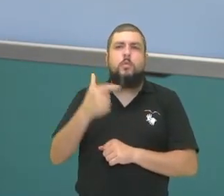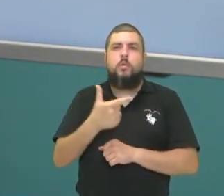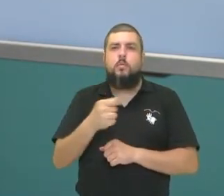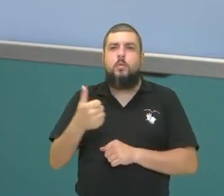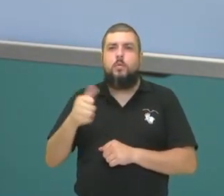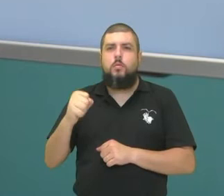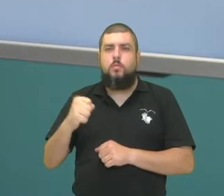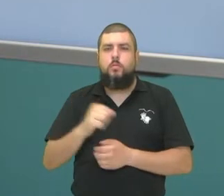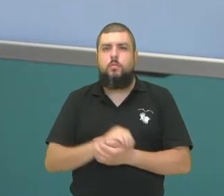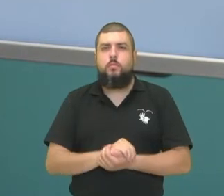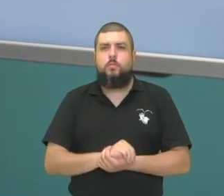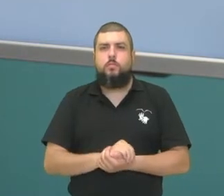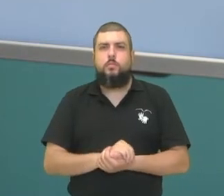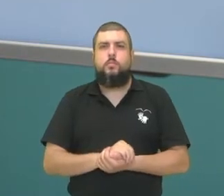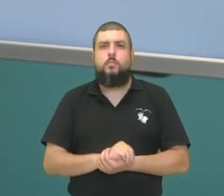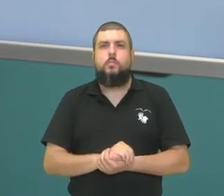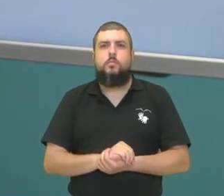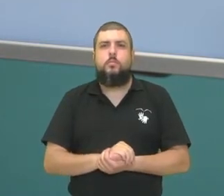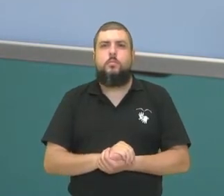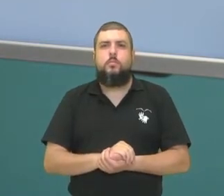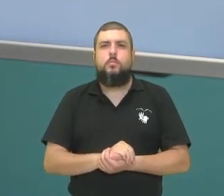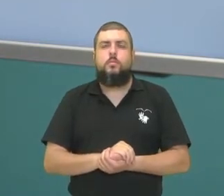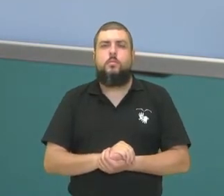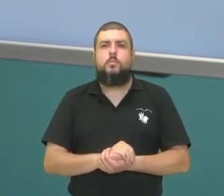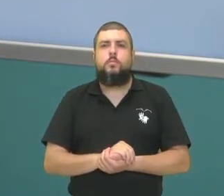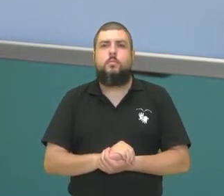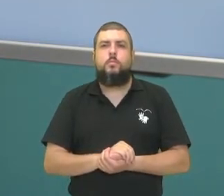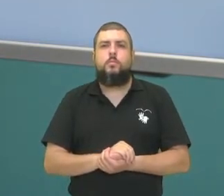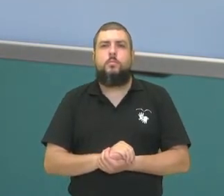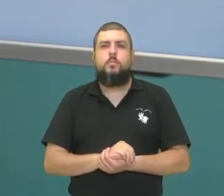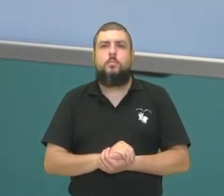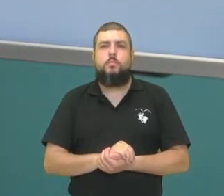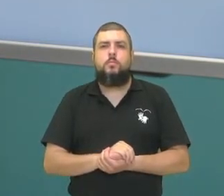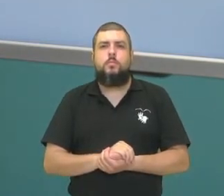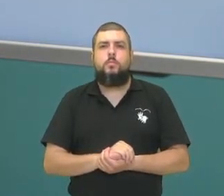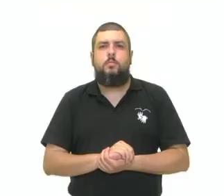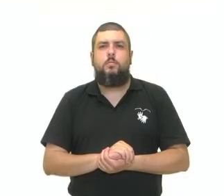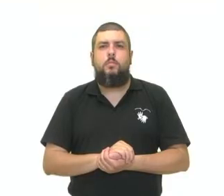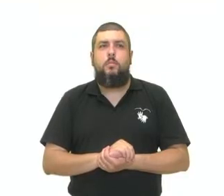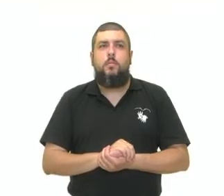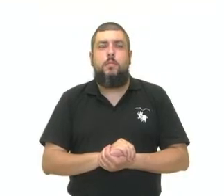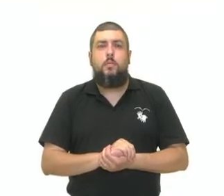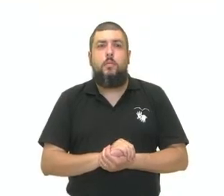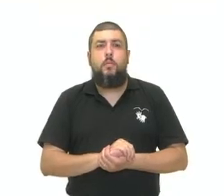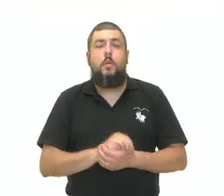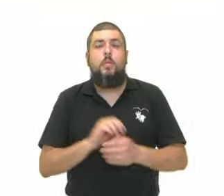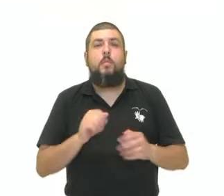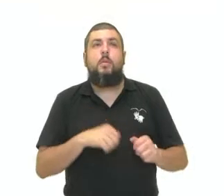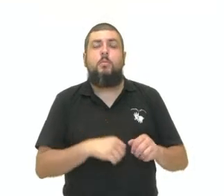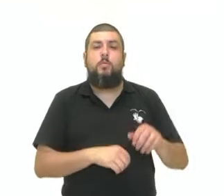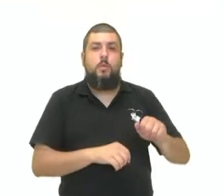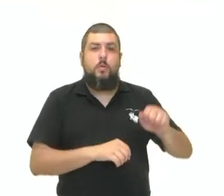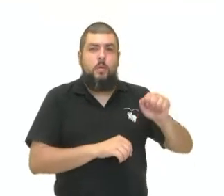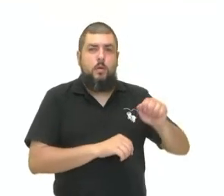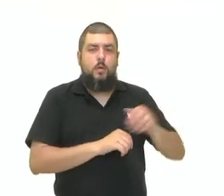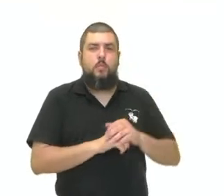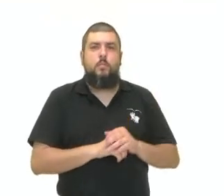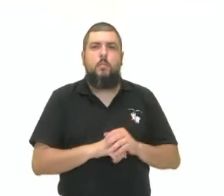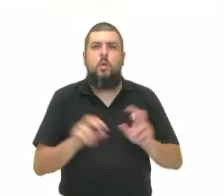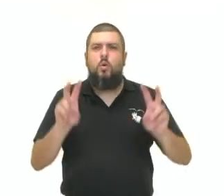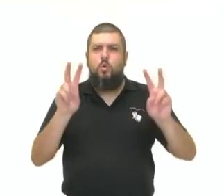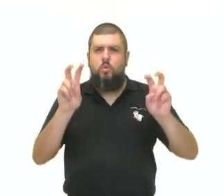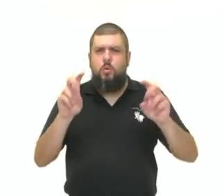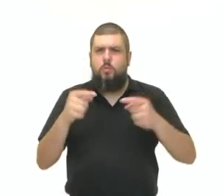Pensando juntos sobre esse título, pode-se afirmar que ele, letra A, tem pouco a ver com a